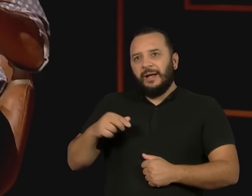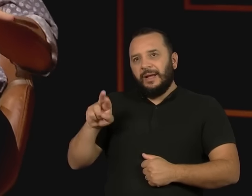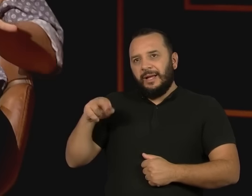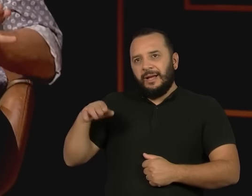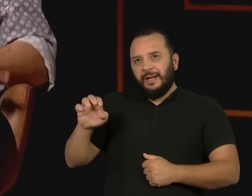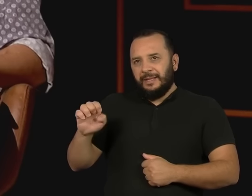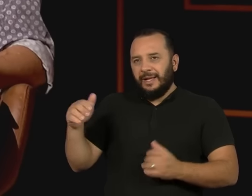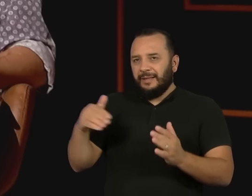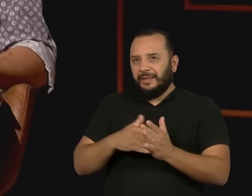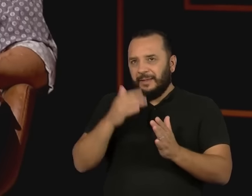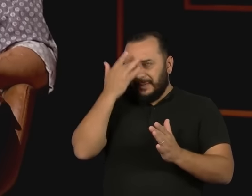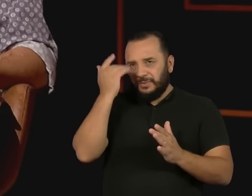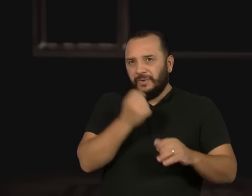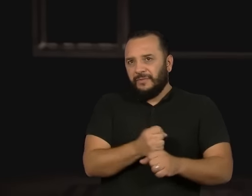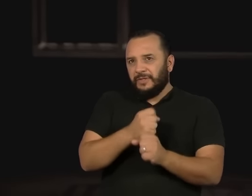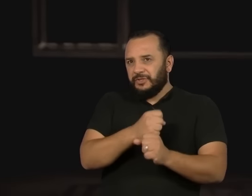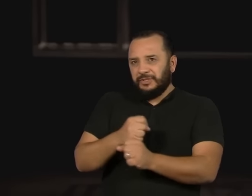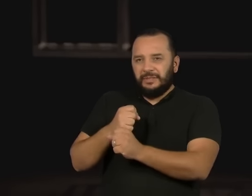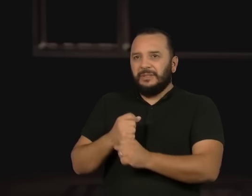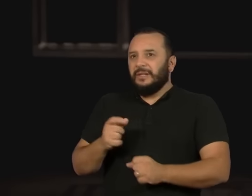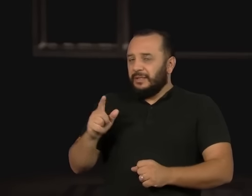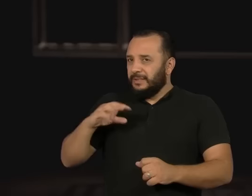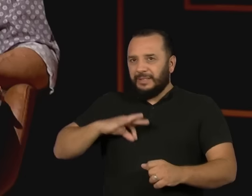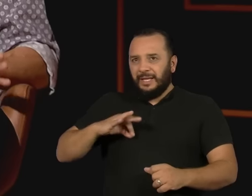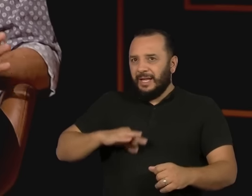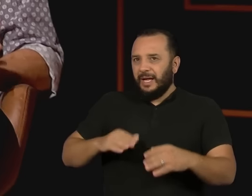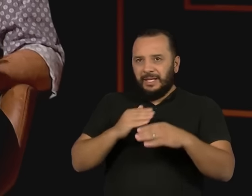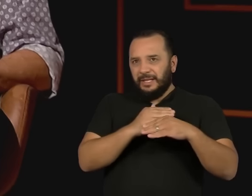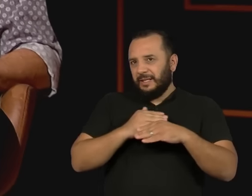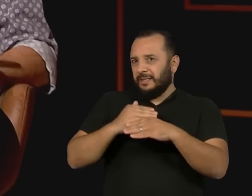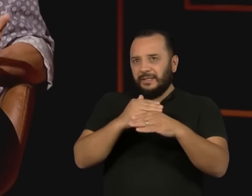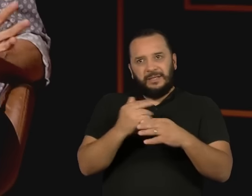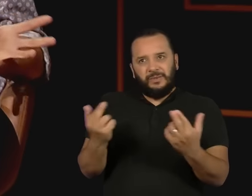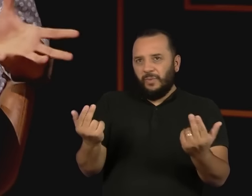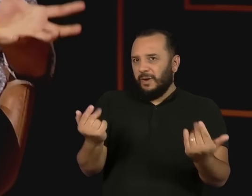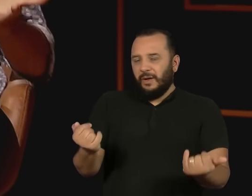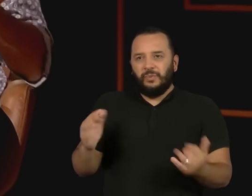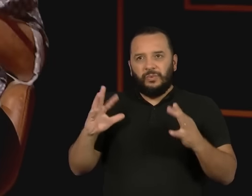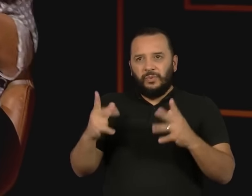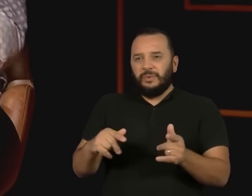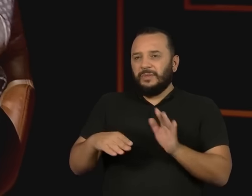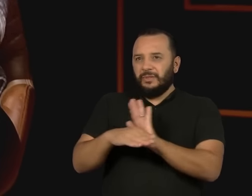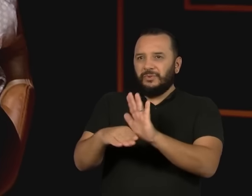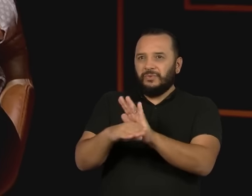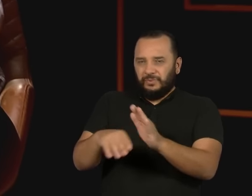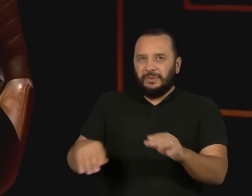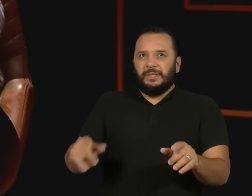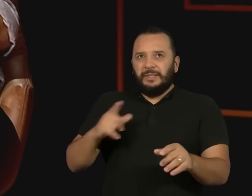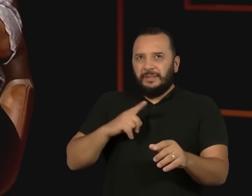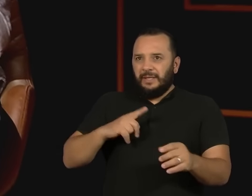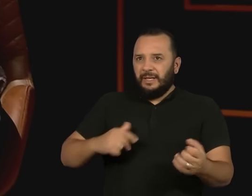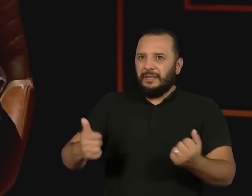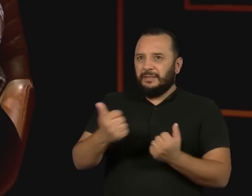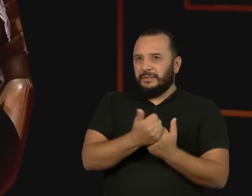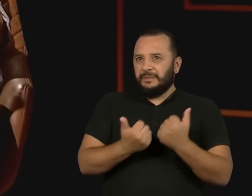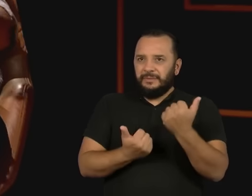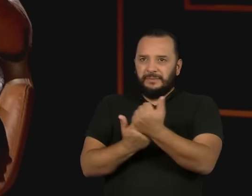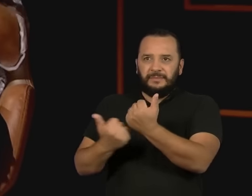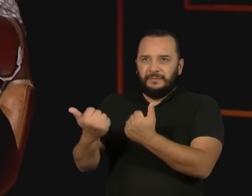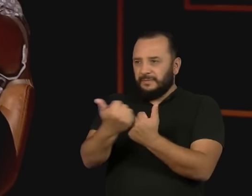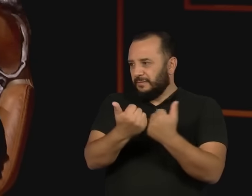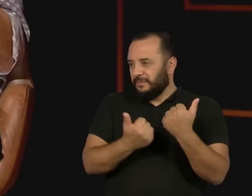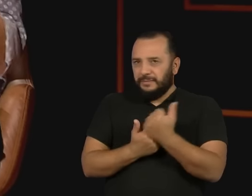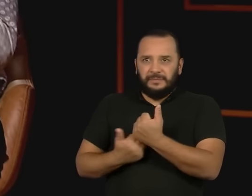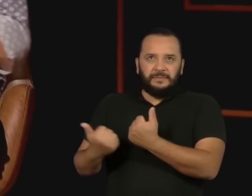mesma coisa. Que genial. E todos colaboram, e todos têm uma hora, tem um rodízio, que nem vôlei, né? Uma hora que